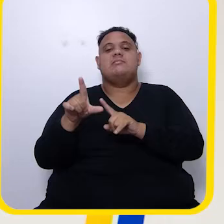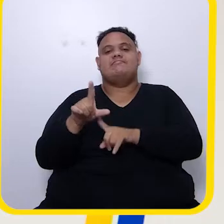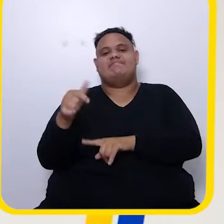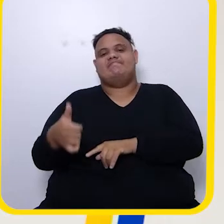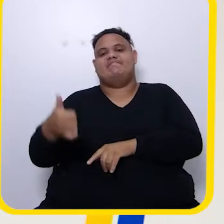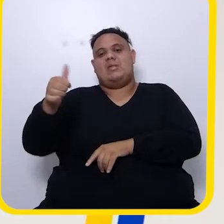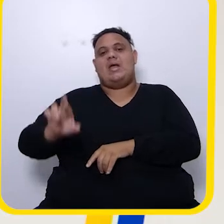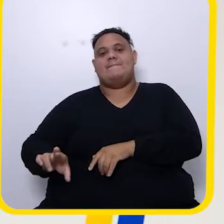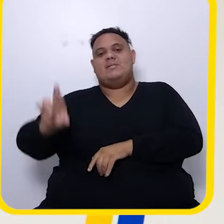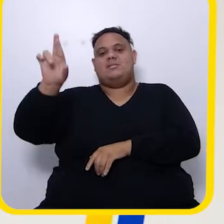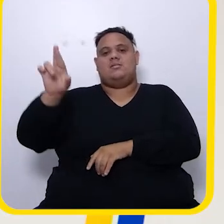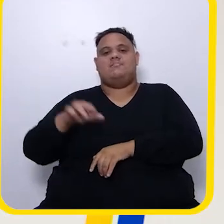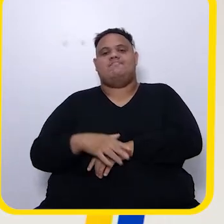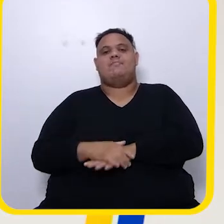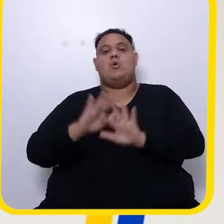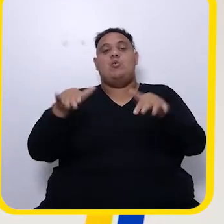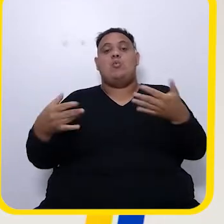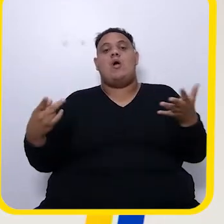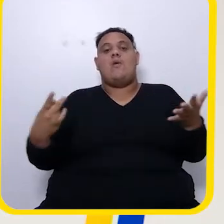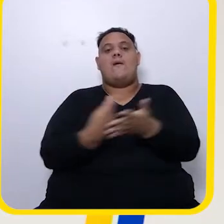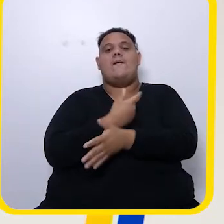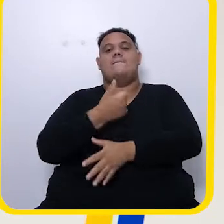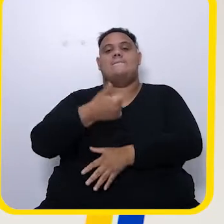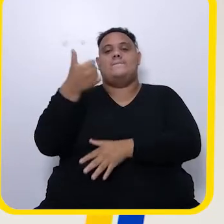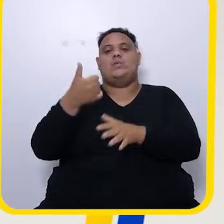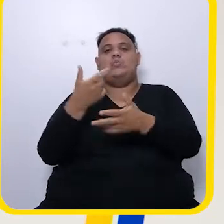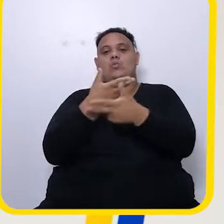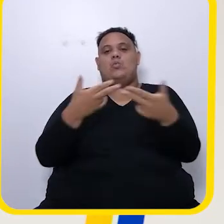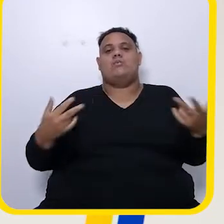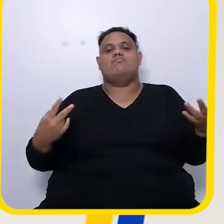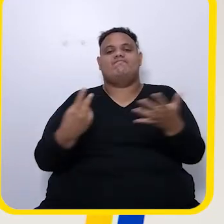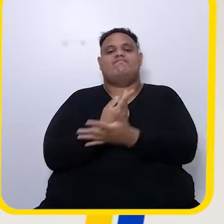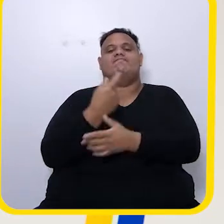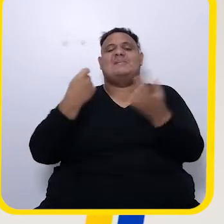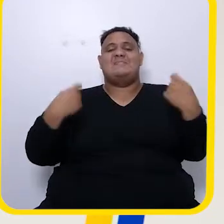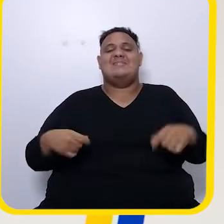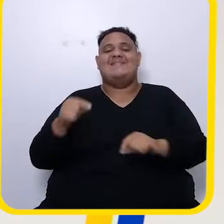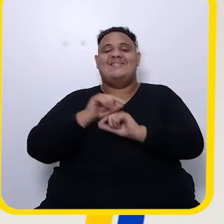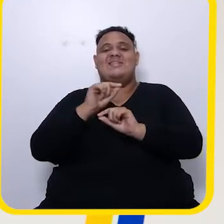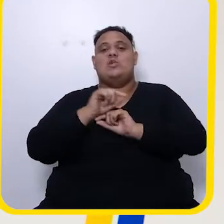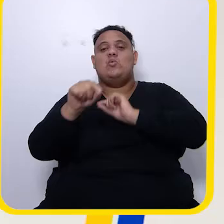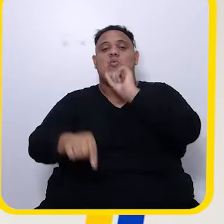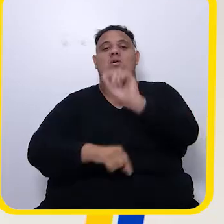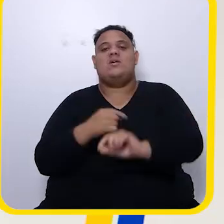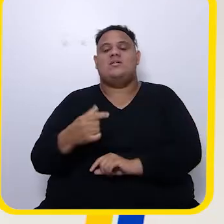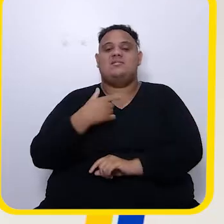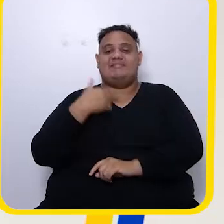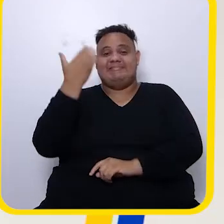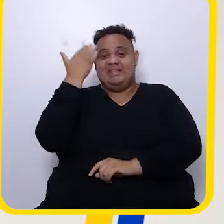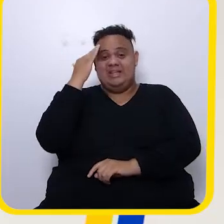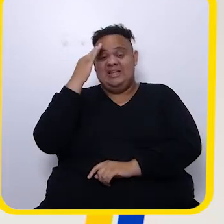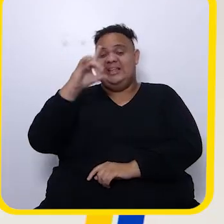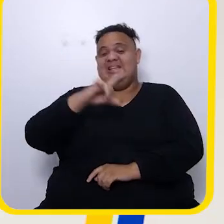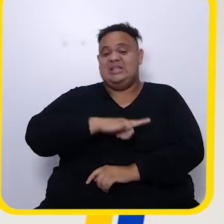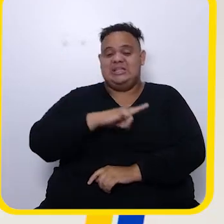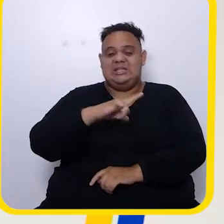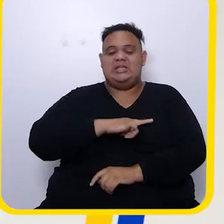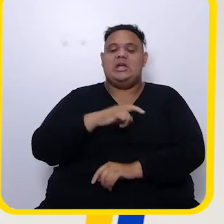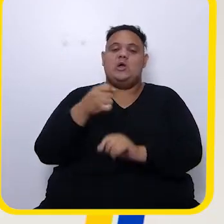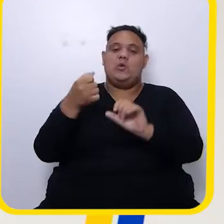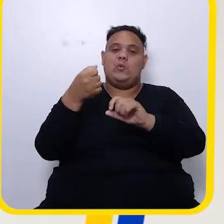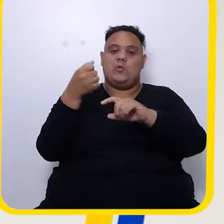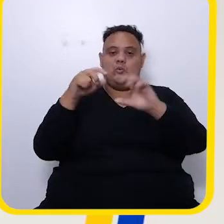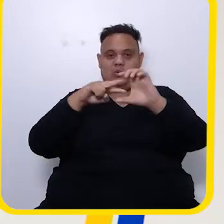quando isso acontece, a primeira coisa que a gente tem que fazer é ver a condição de existência dessa equação. Ou